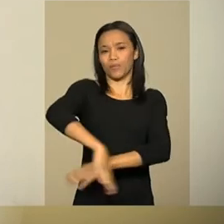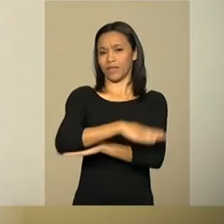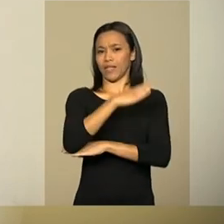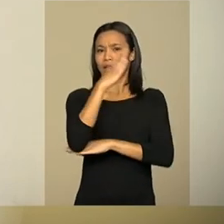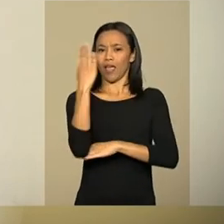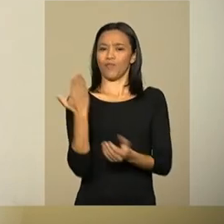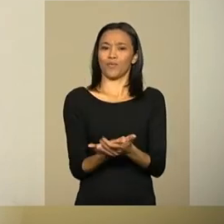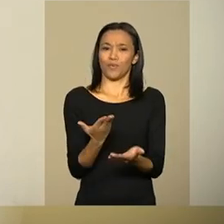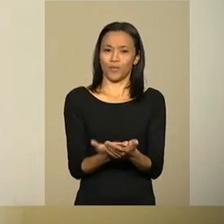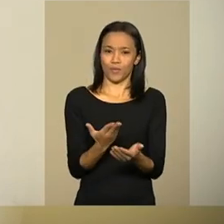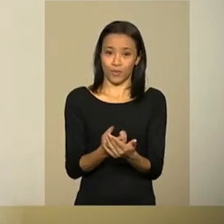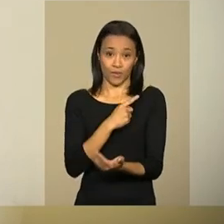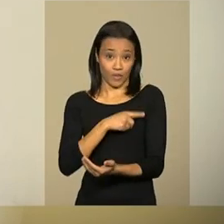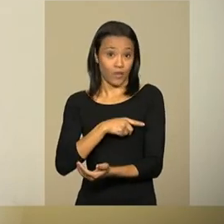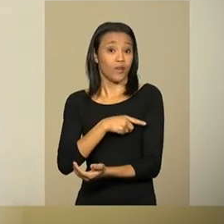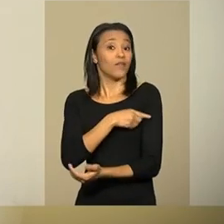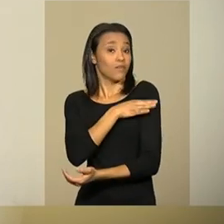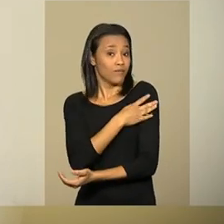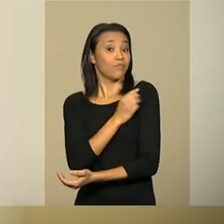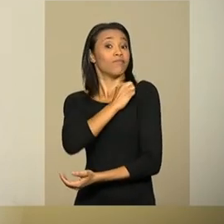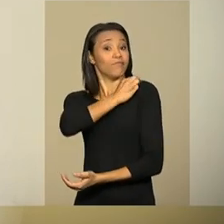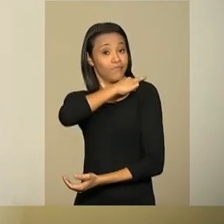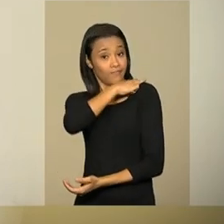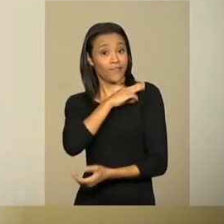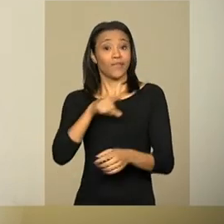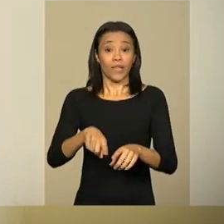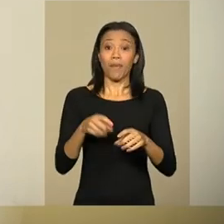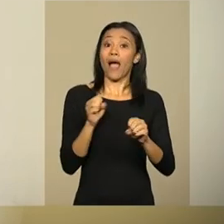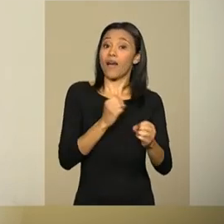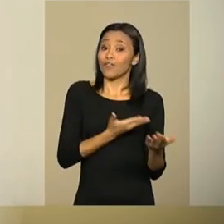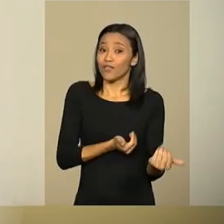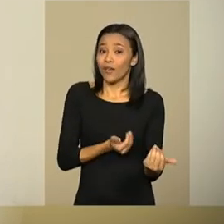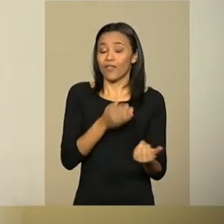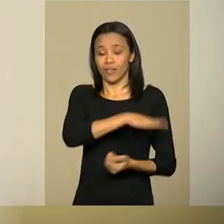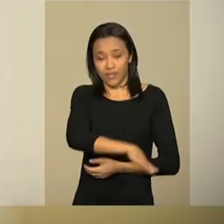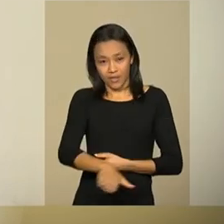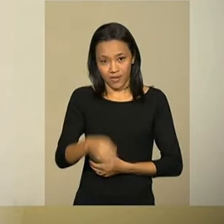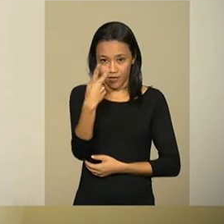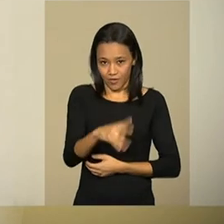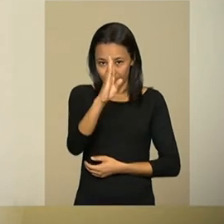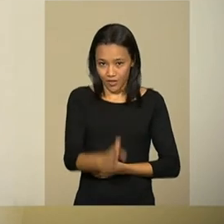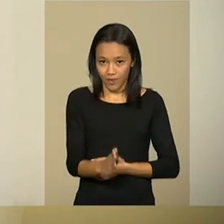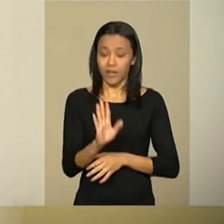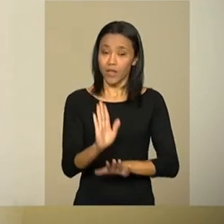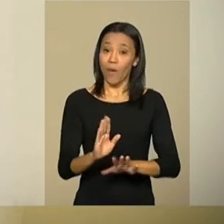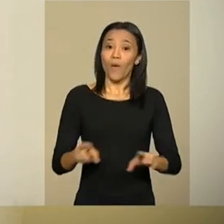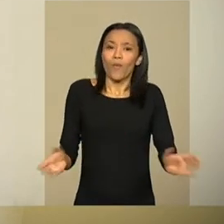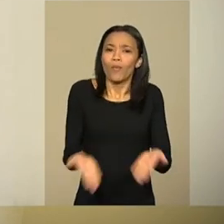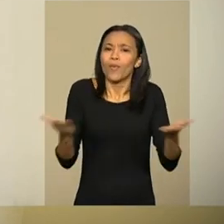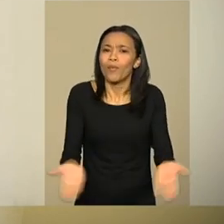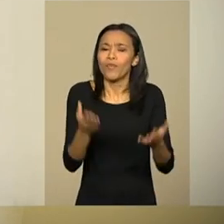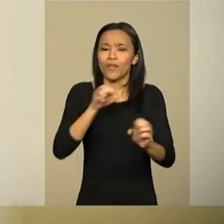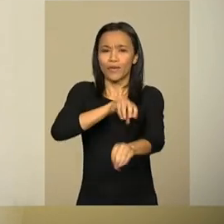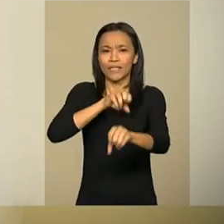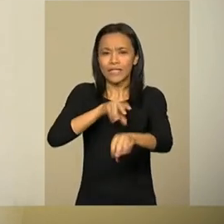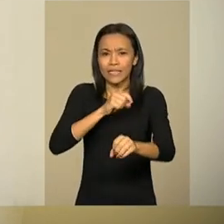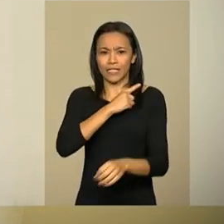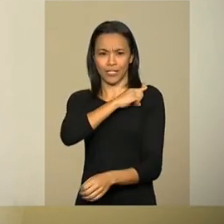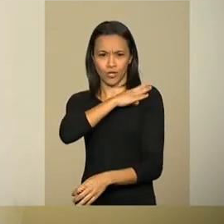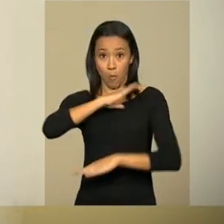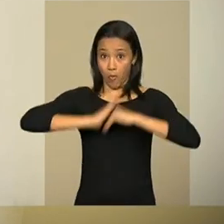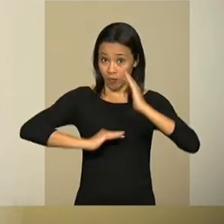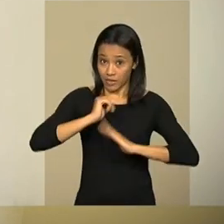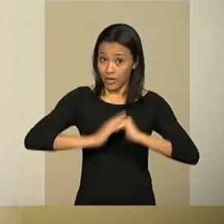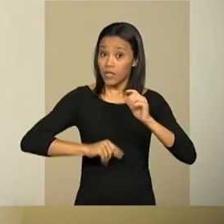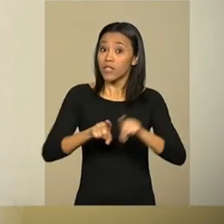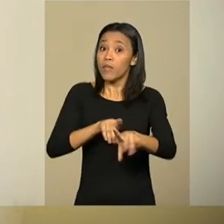no Ensino Fundamental e Médio as crianças e aos jovens brasileiros para promover o ensino médio profissionalizante